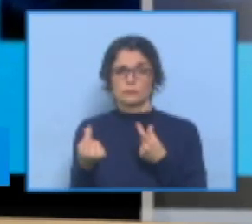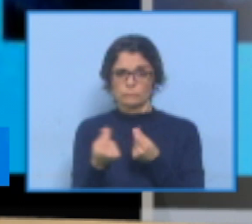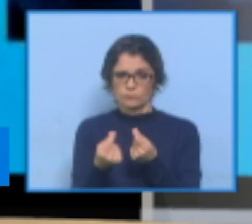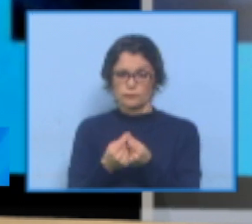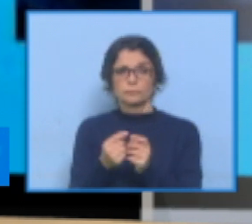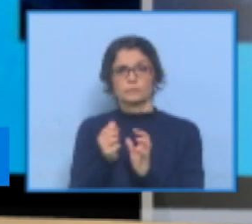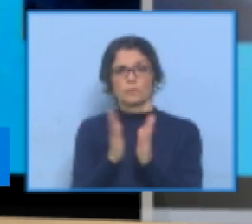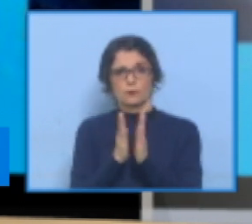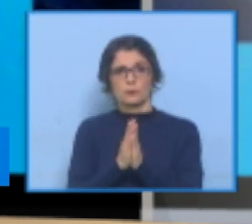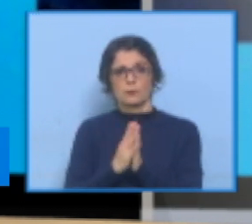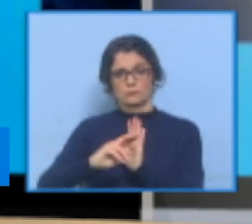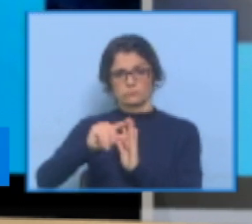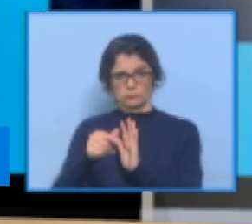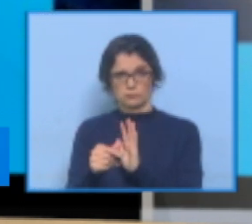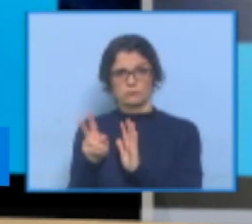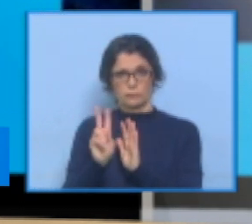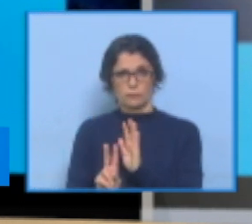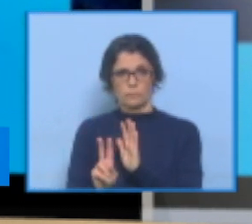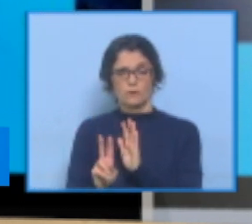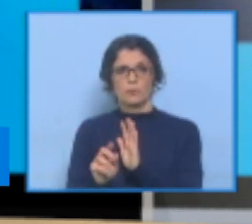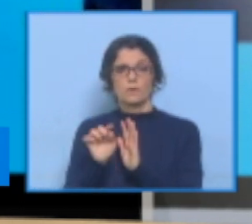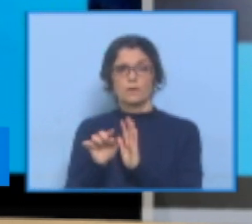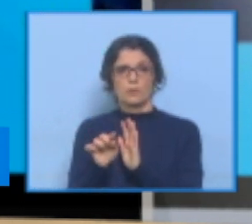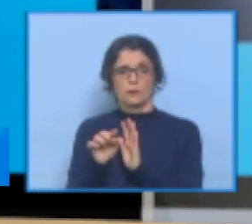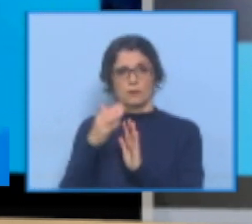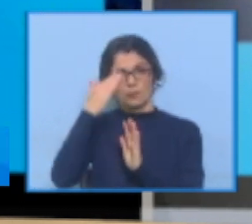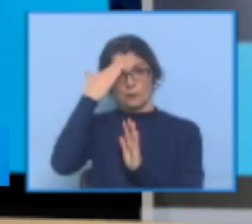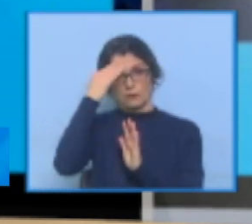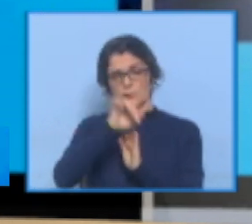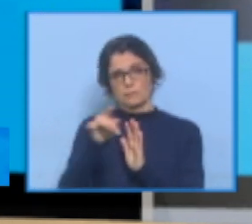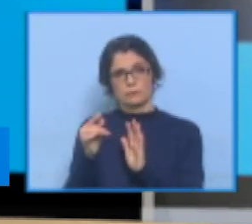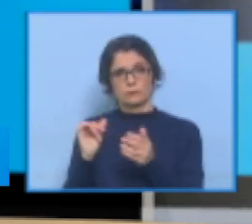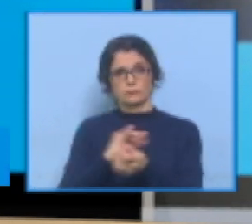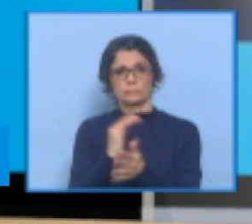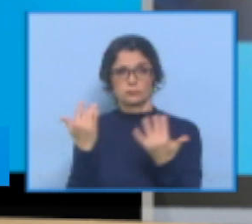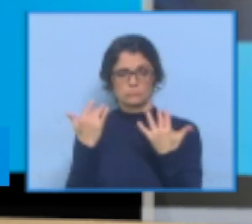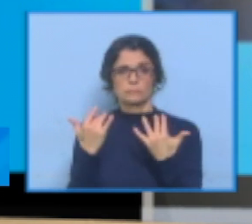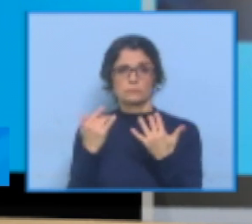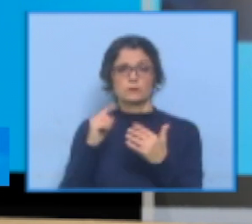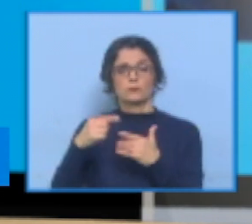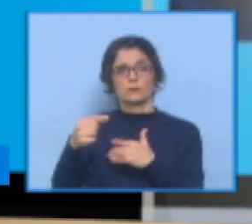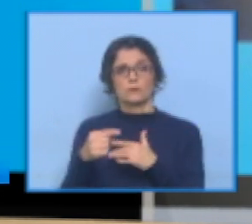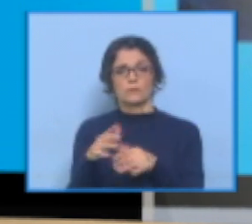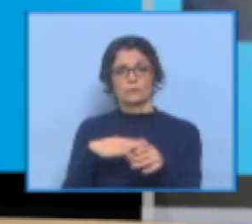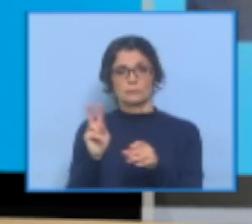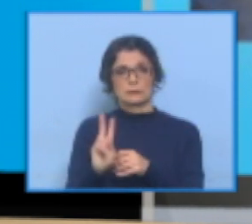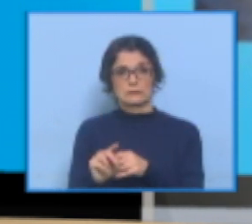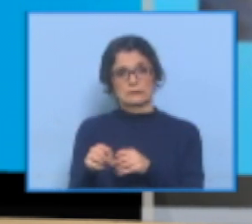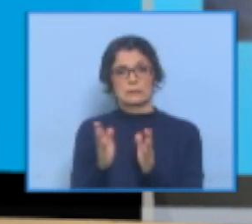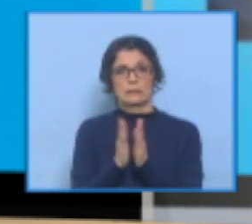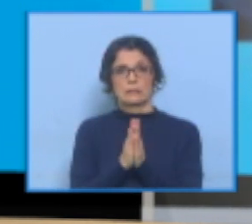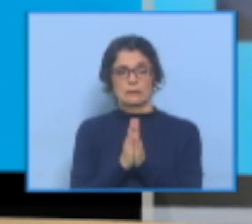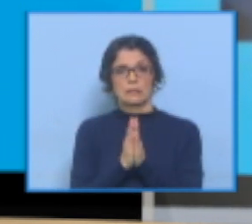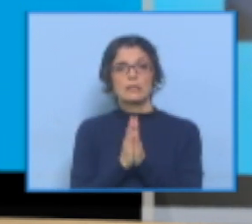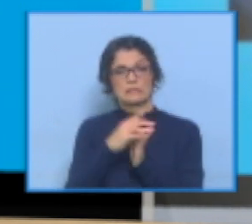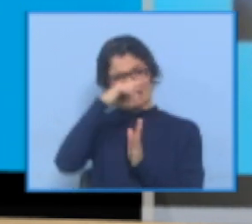sabemos e temos visto quase diariamente nas nossas notícias, portanto, a situação que se passa na Venezuela. A Igreja está também numa